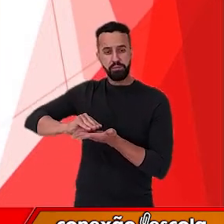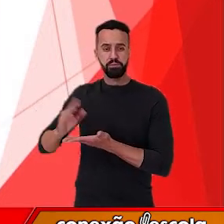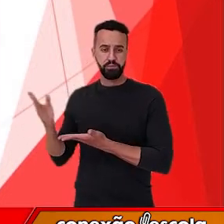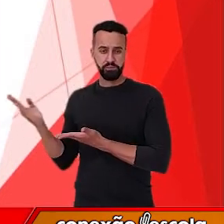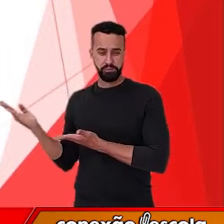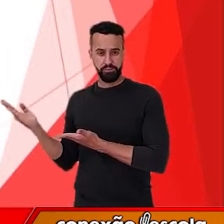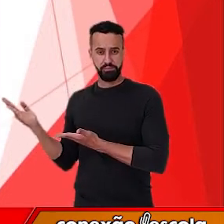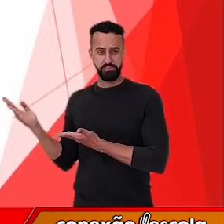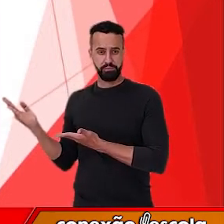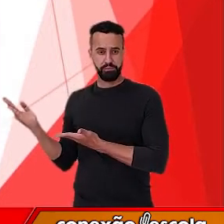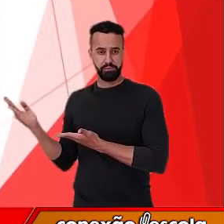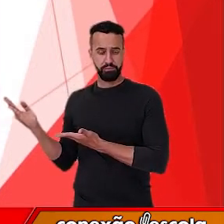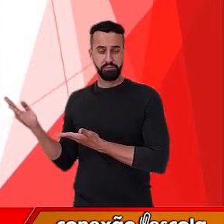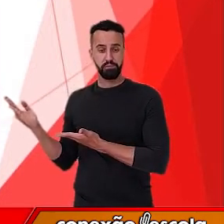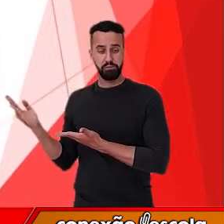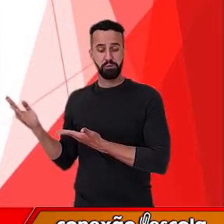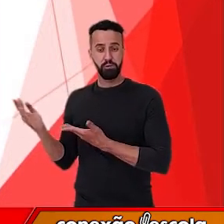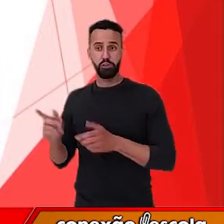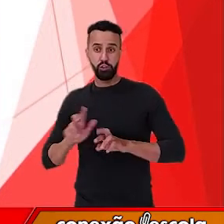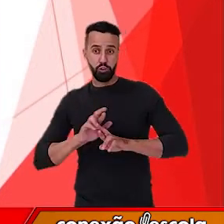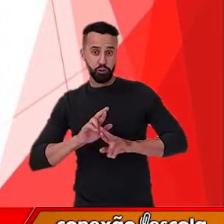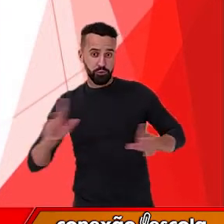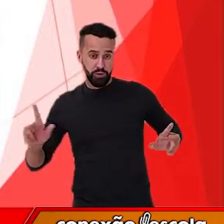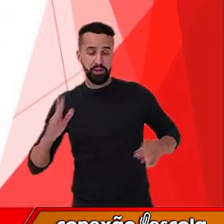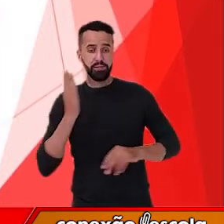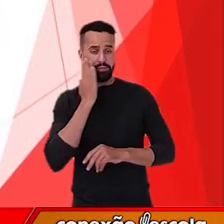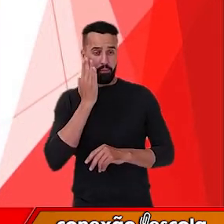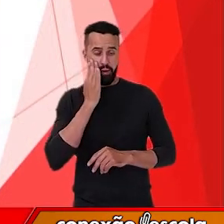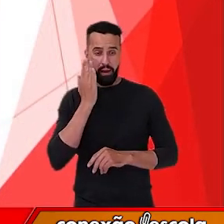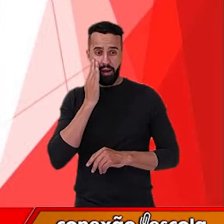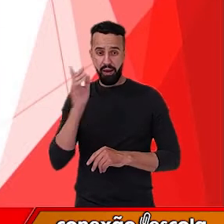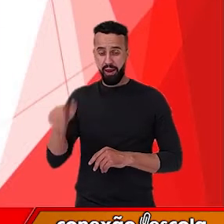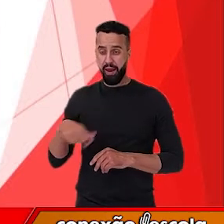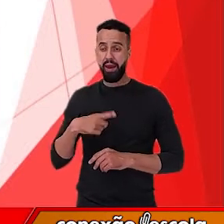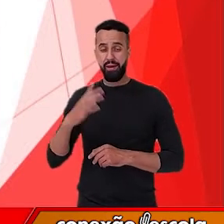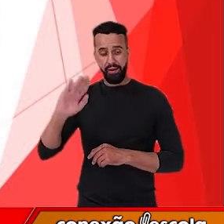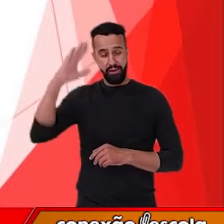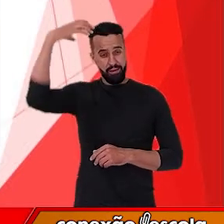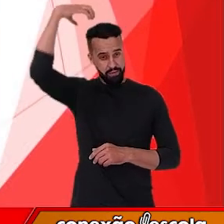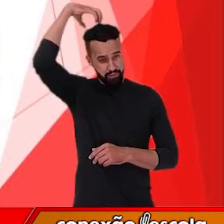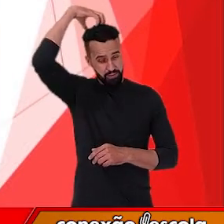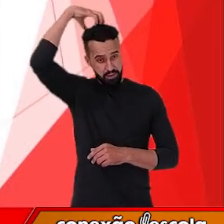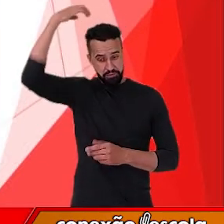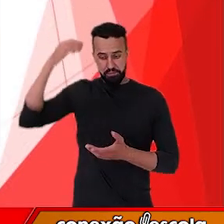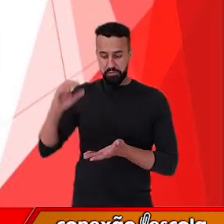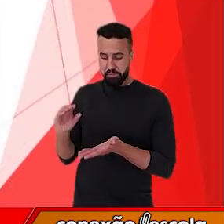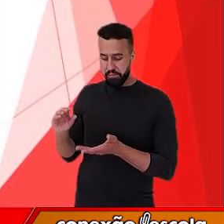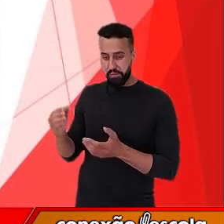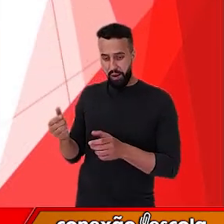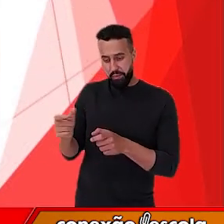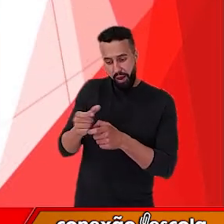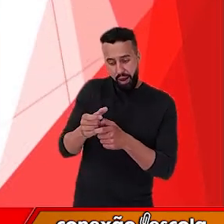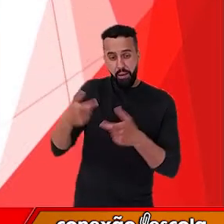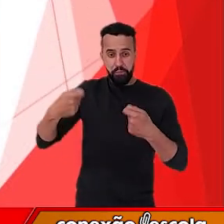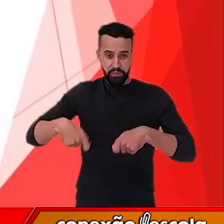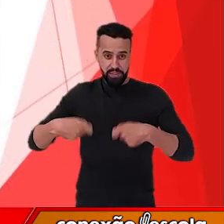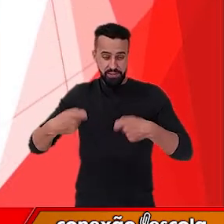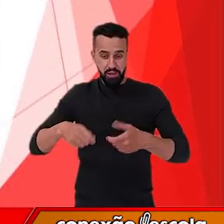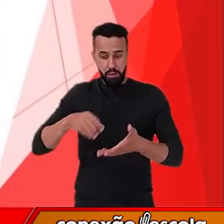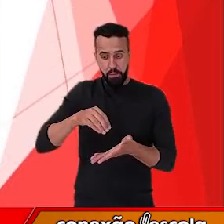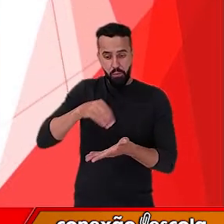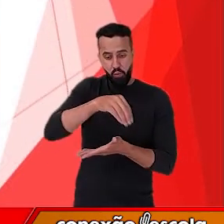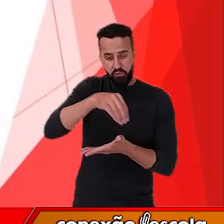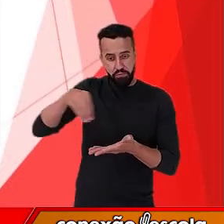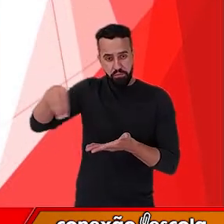ela diferente para que o meu adversário saiba que essa peça é uma rainha e que, portanto, ela tem movimentações